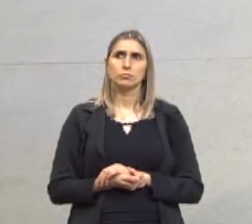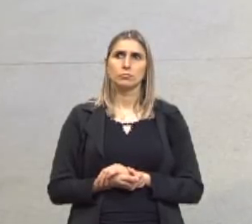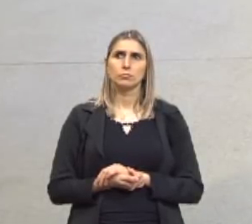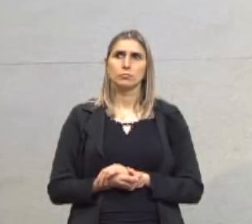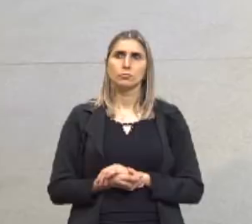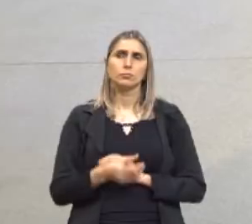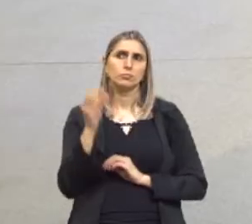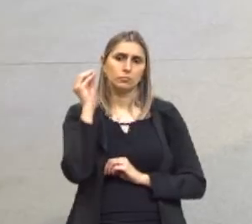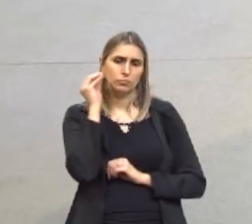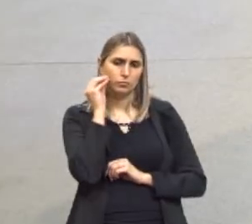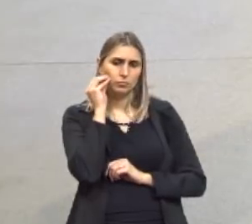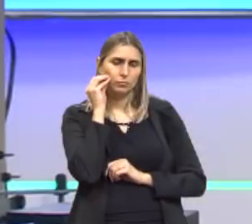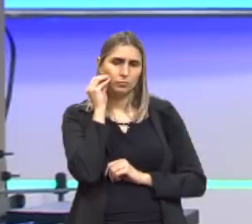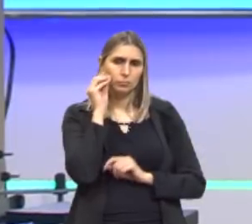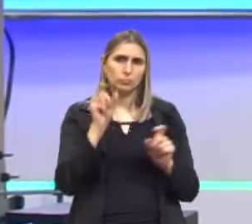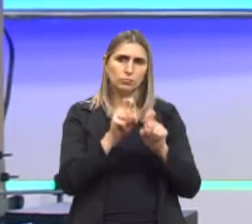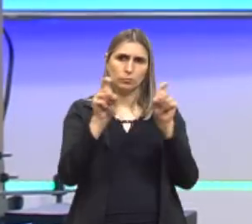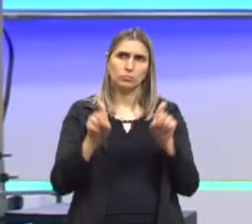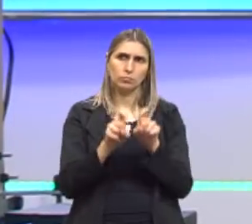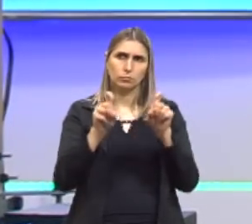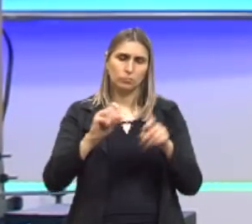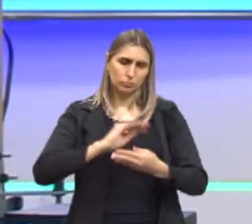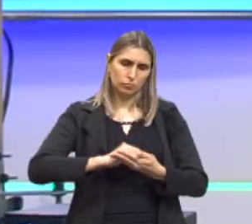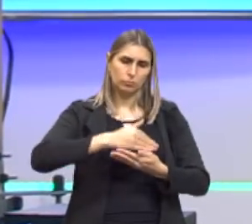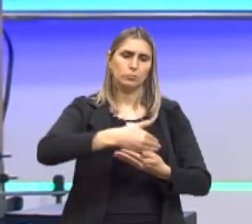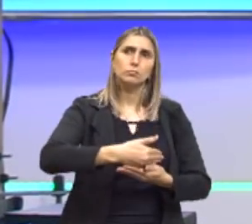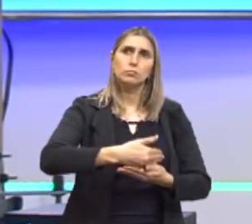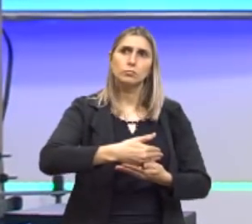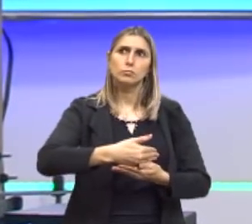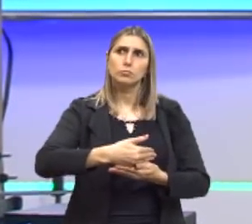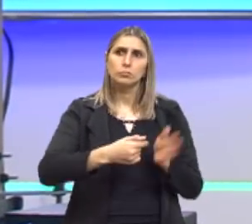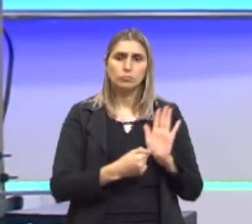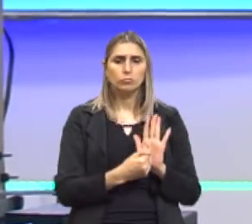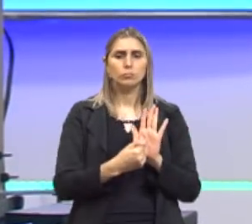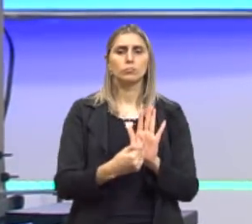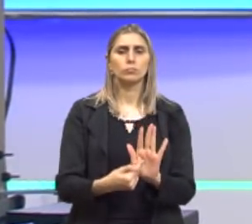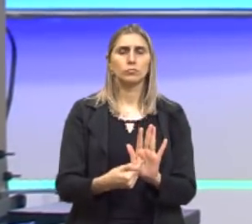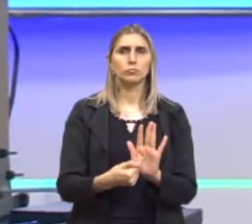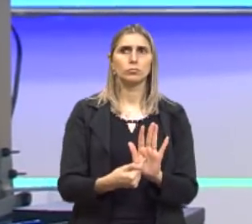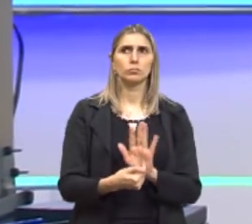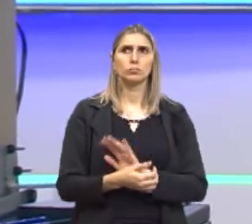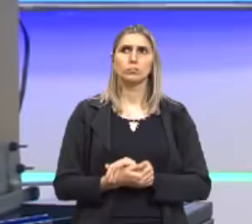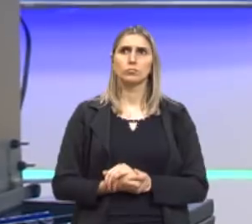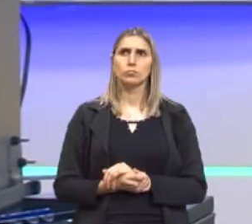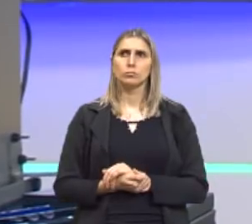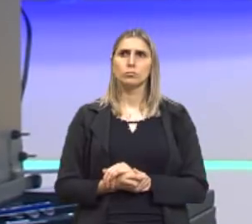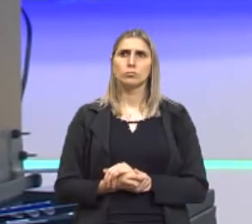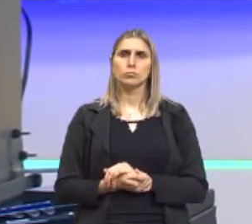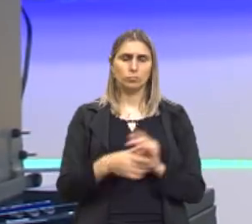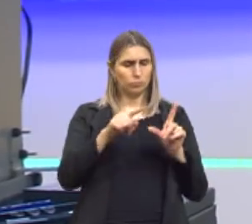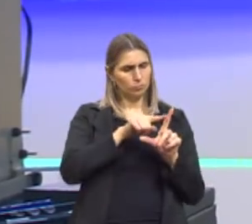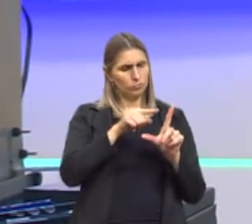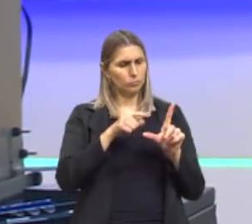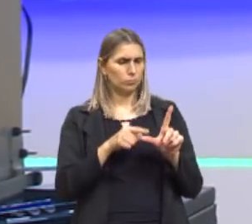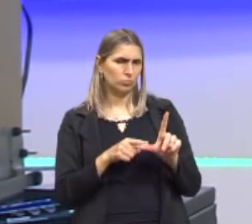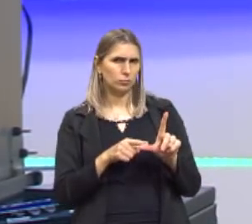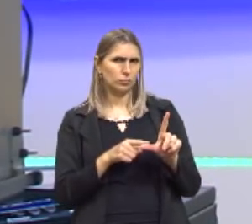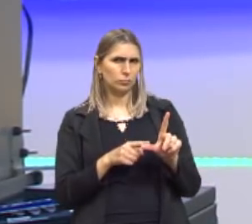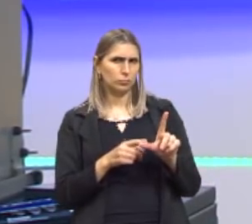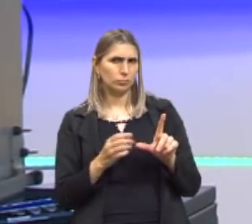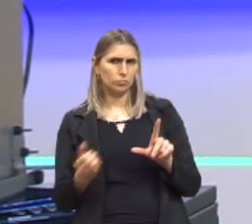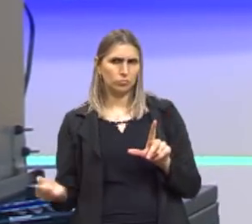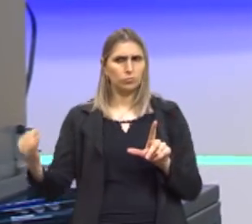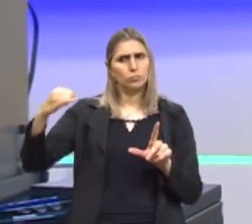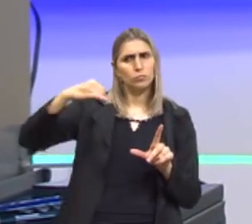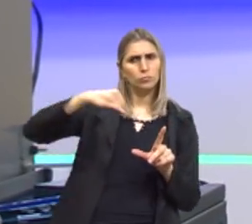Nesse experimento do computador, nós vamos demonstrar aqui esses ângulos, né, de reflexão e